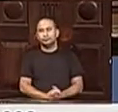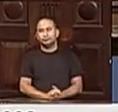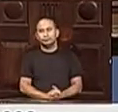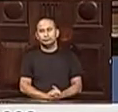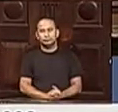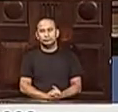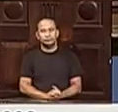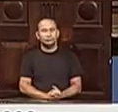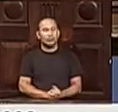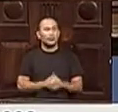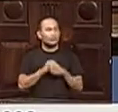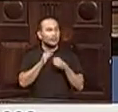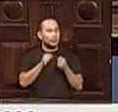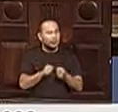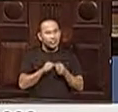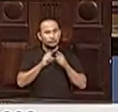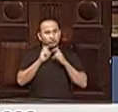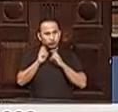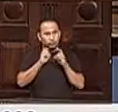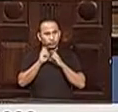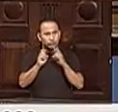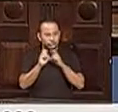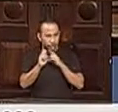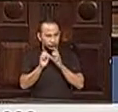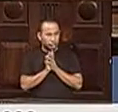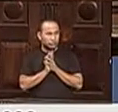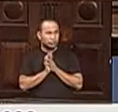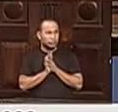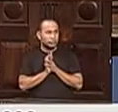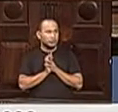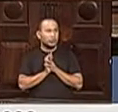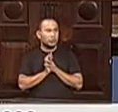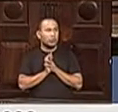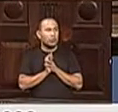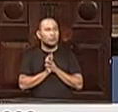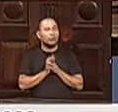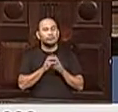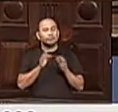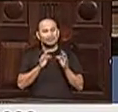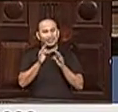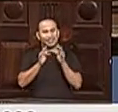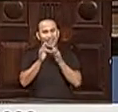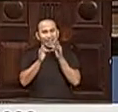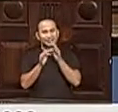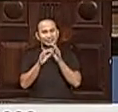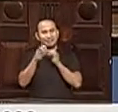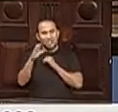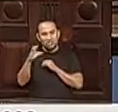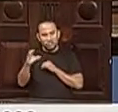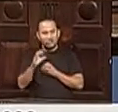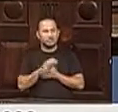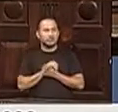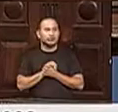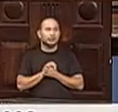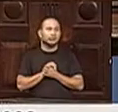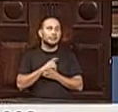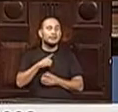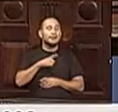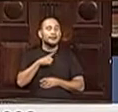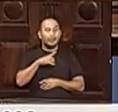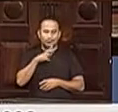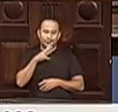Então, poder discutir com técnicos, com cientistas, que